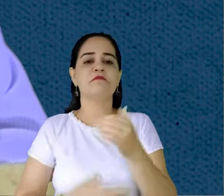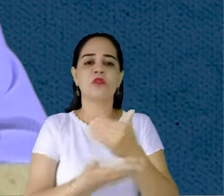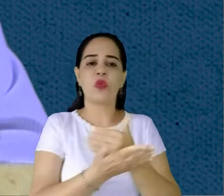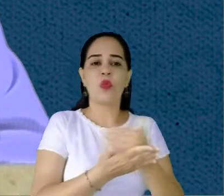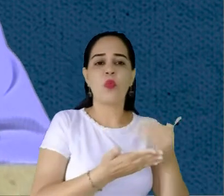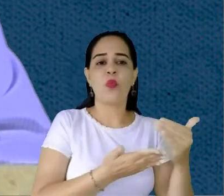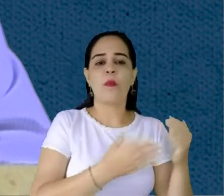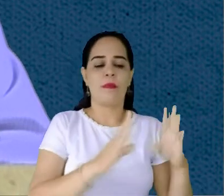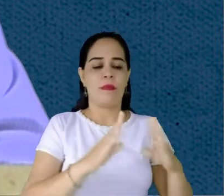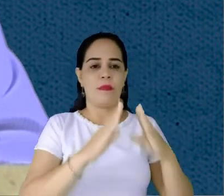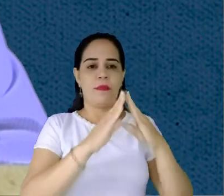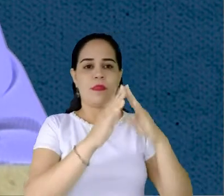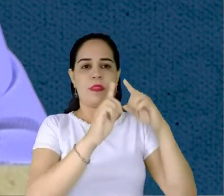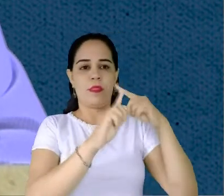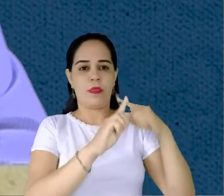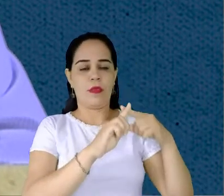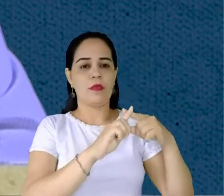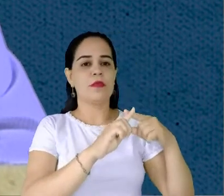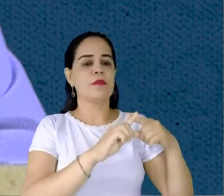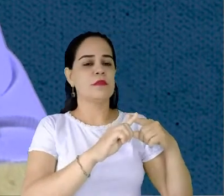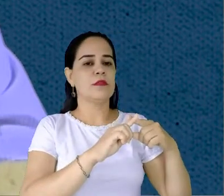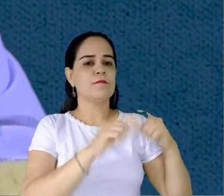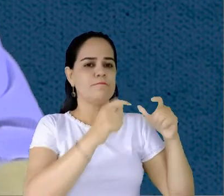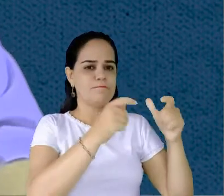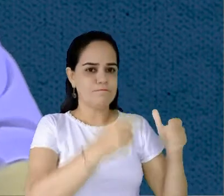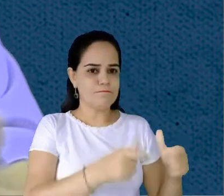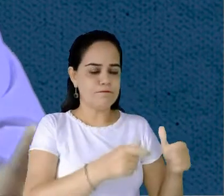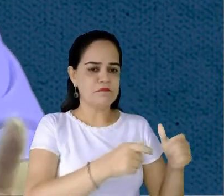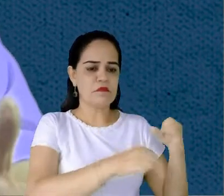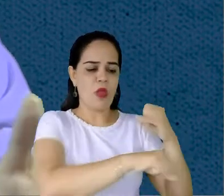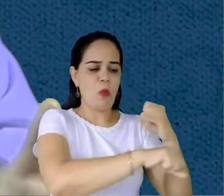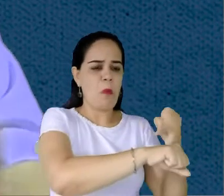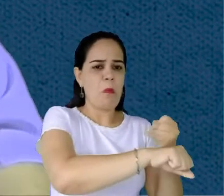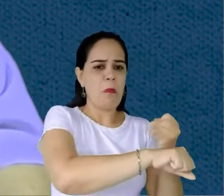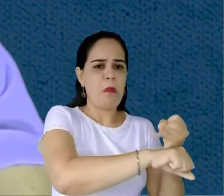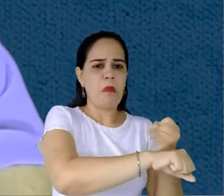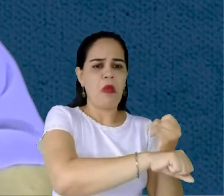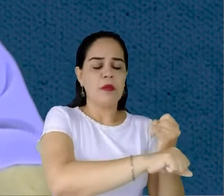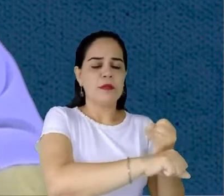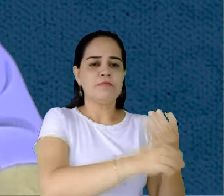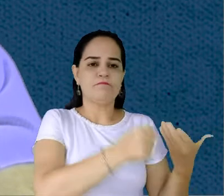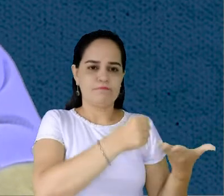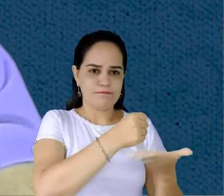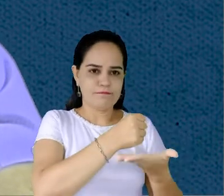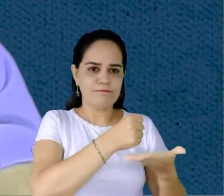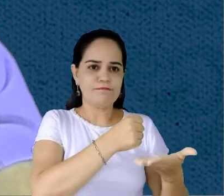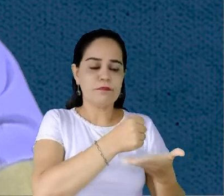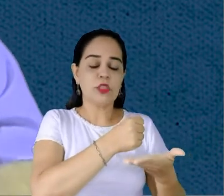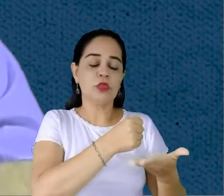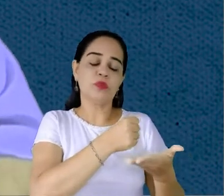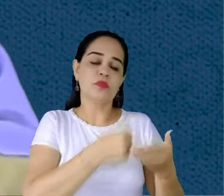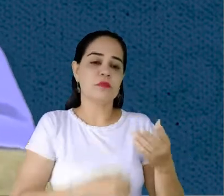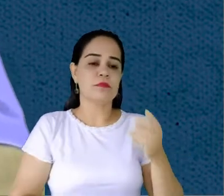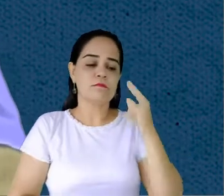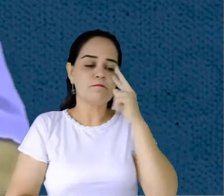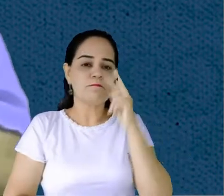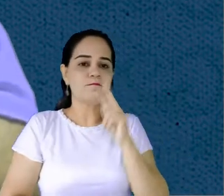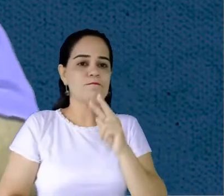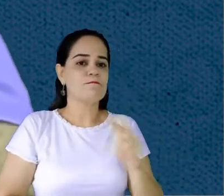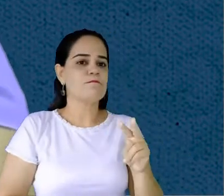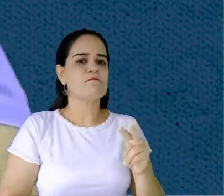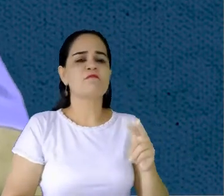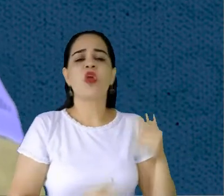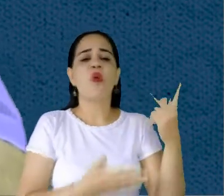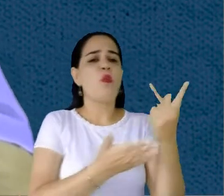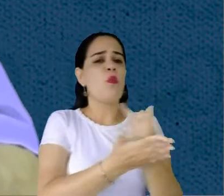na primitiva igreja de Jerusalém, basicamente, né? E vamos ver o que ele nos conta